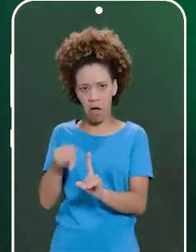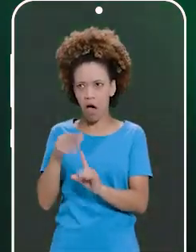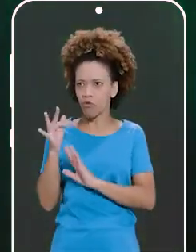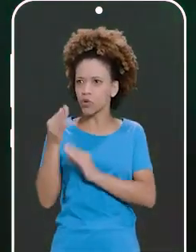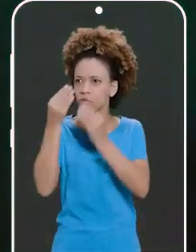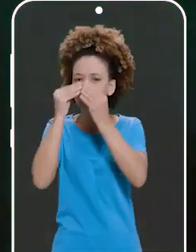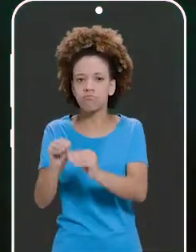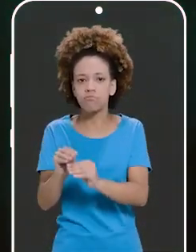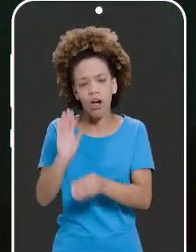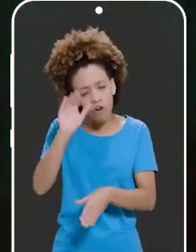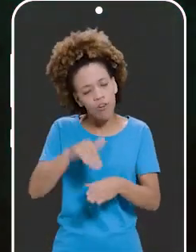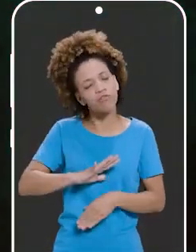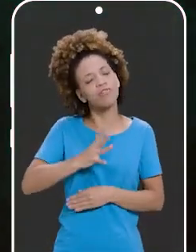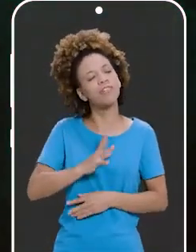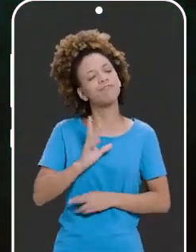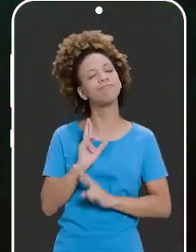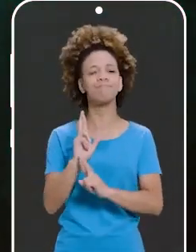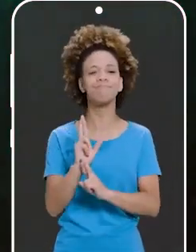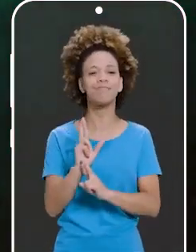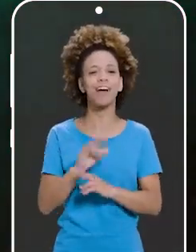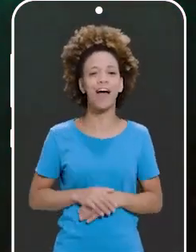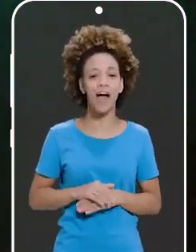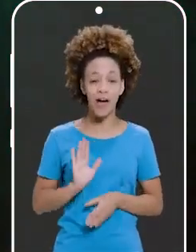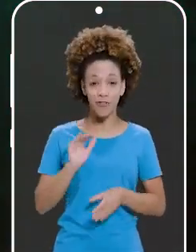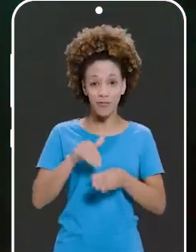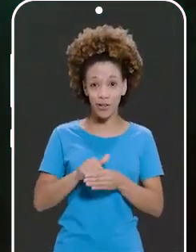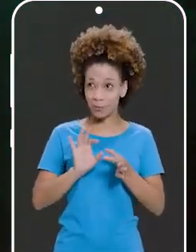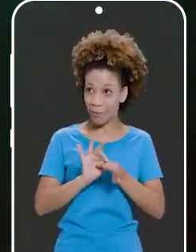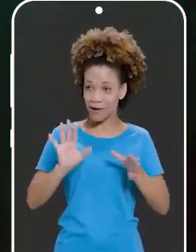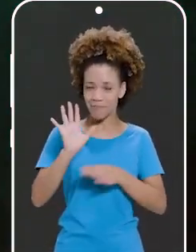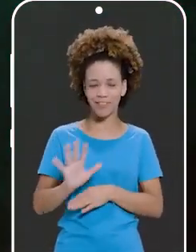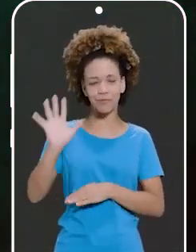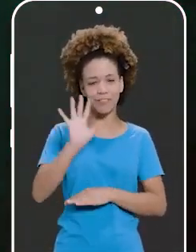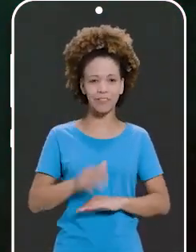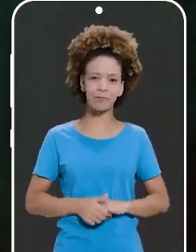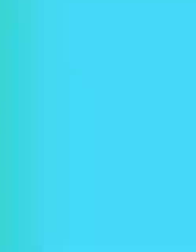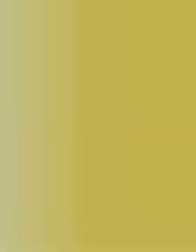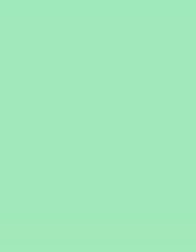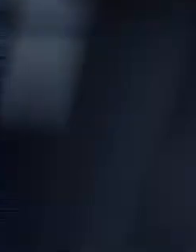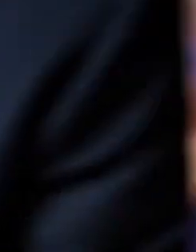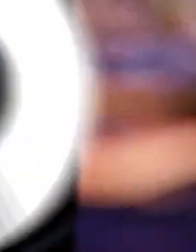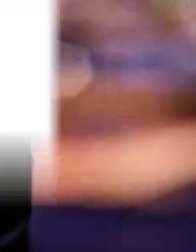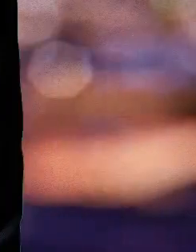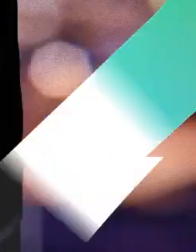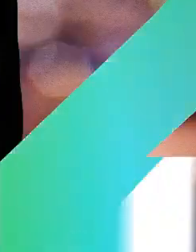seu futuro. Vote com coragem e esperança. Vote para libertar o Brasil.